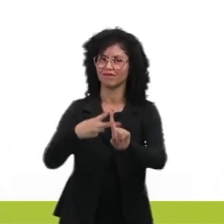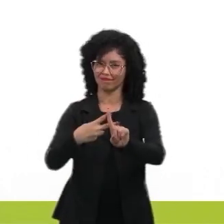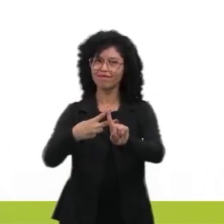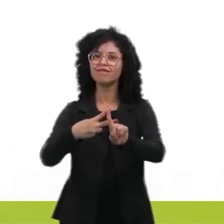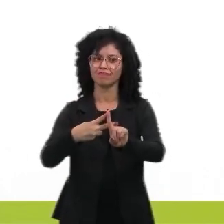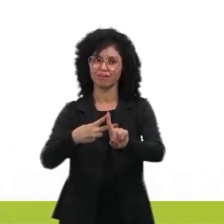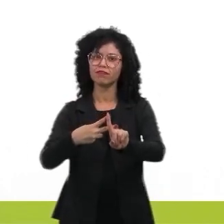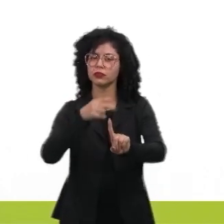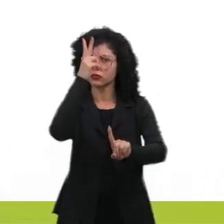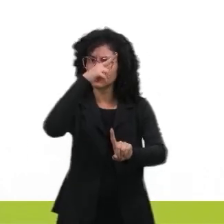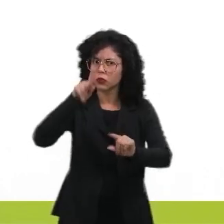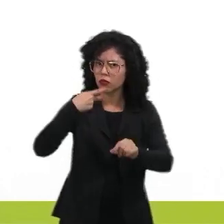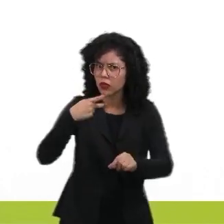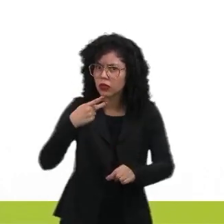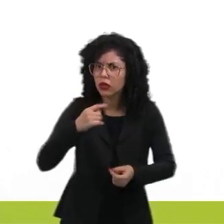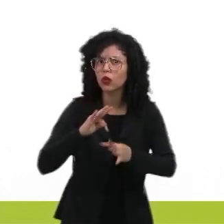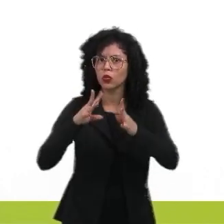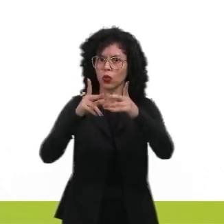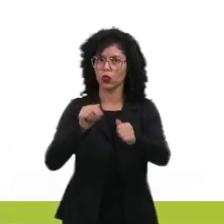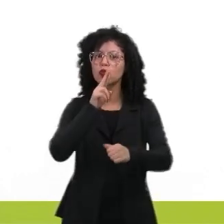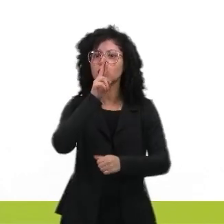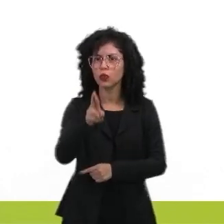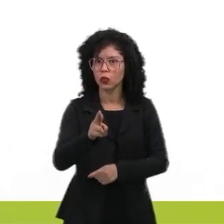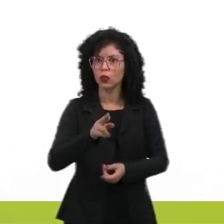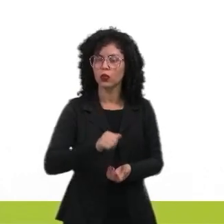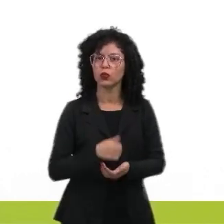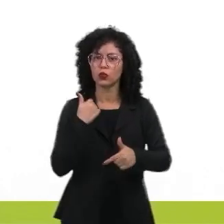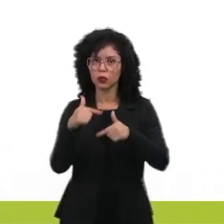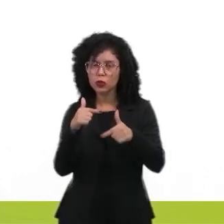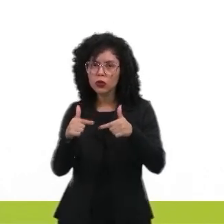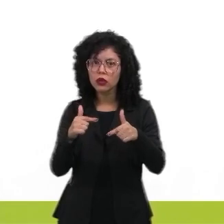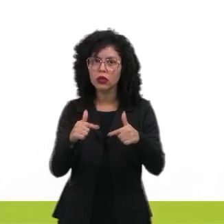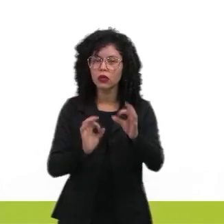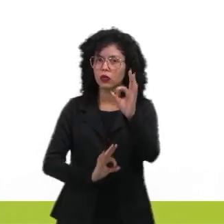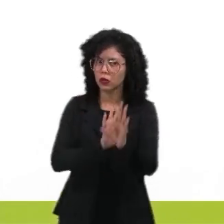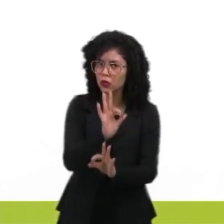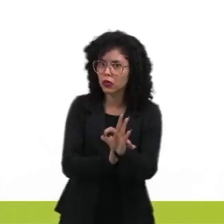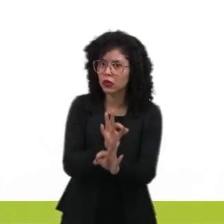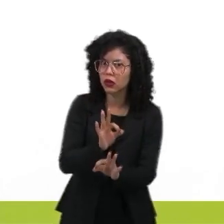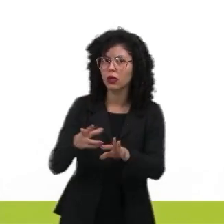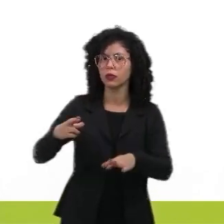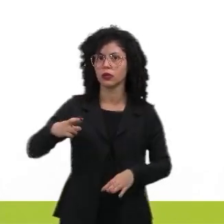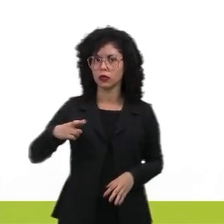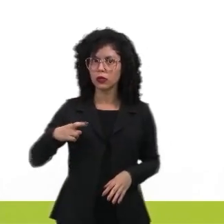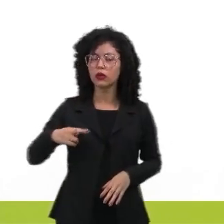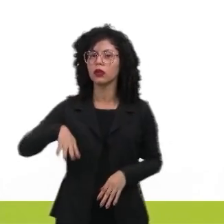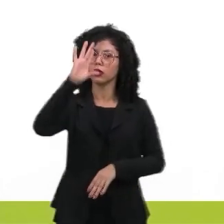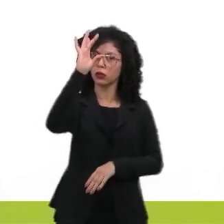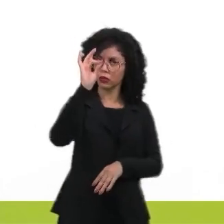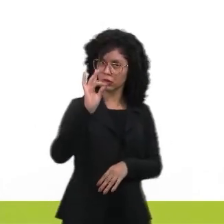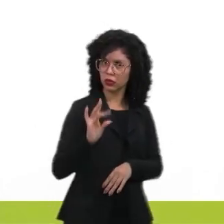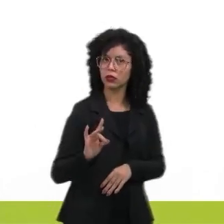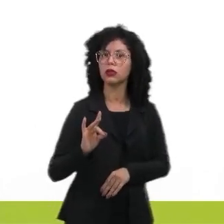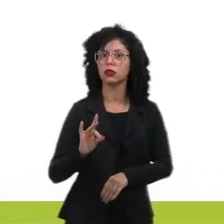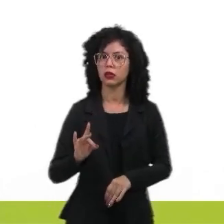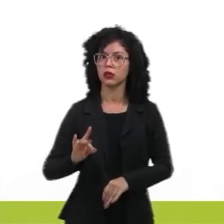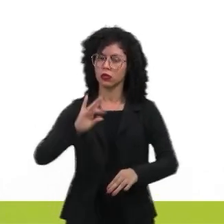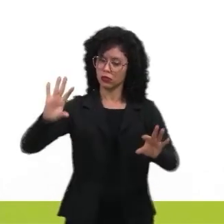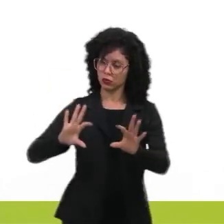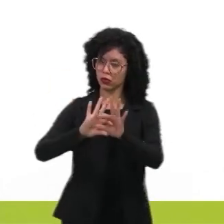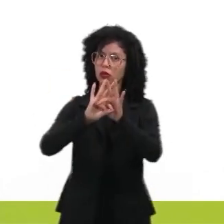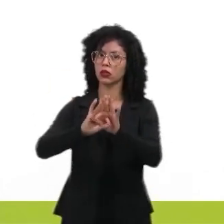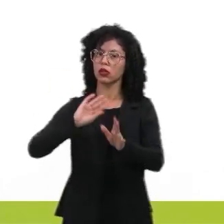Então, lembra que eu falei que todo cálculo que você vai trabalhar aqui, você vai montar de forma particular. Cada item você associa lá para